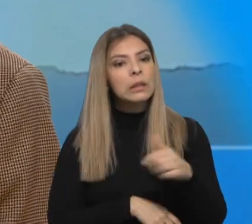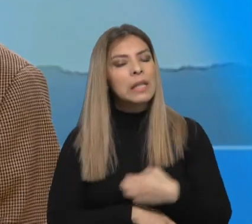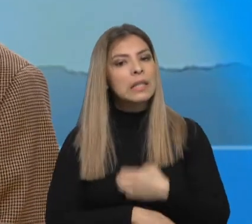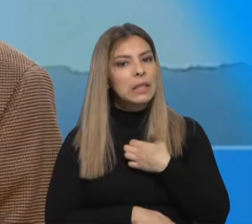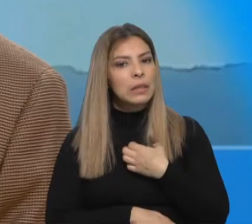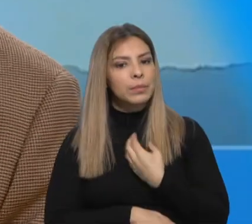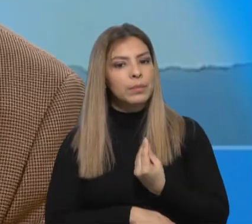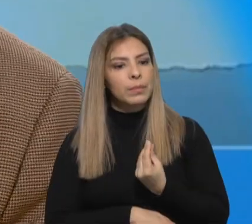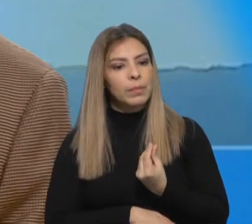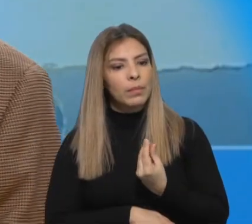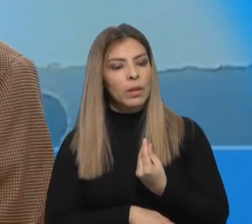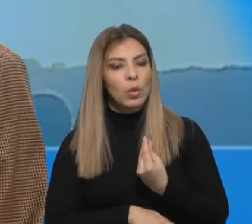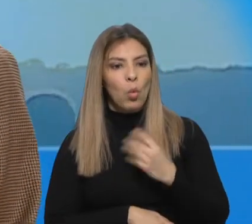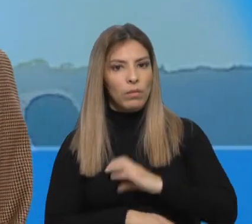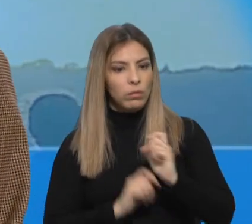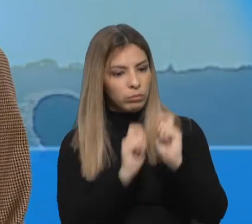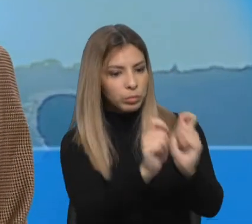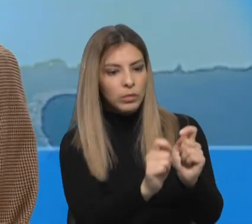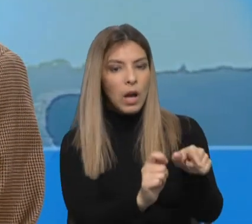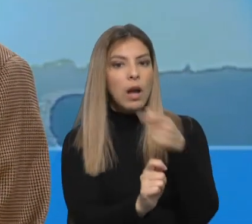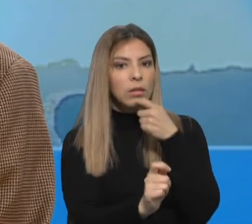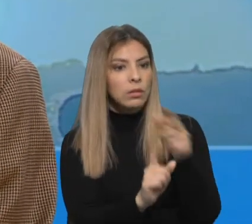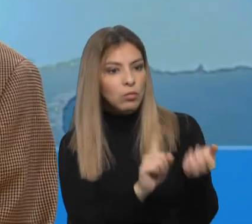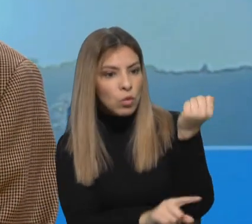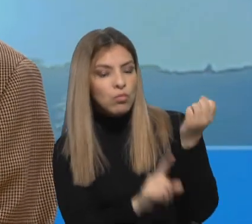seus representantes quando eles conseguem, de facto,